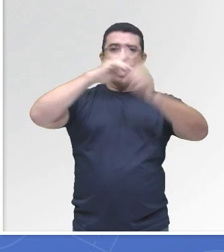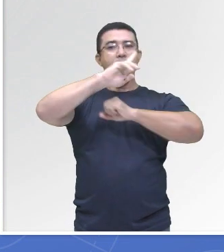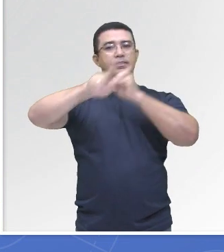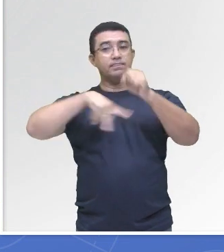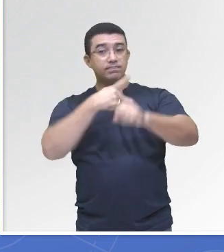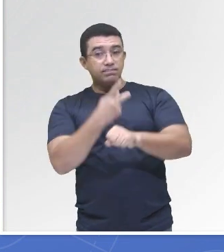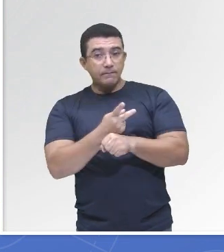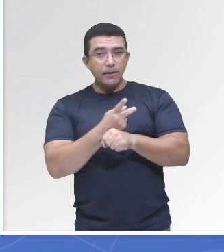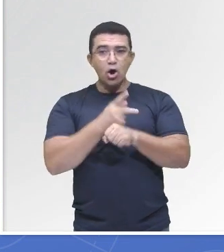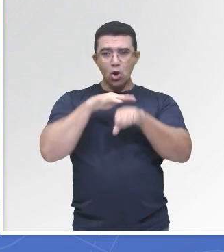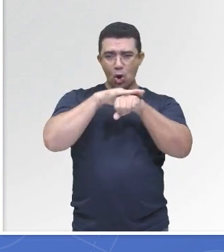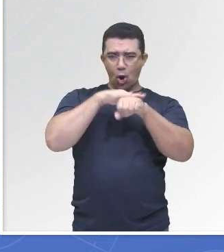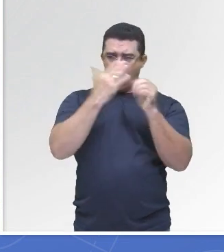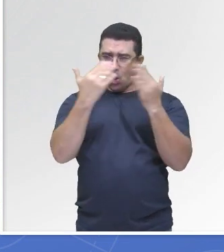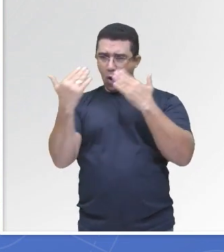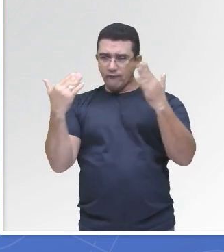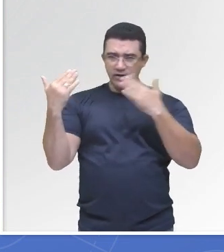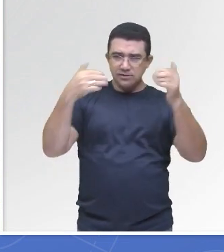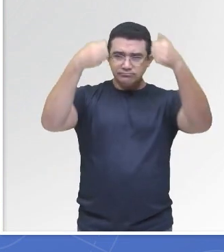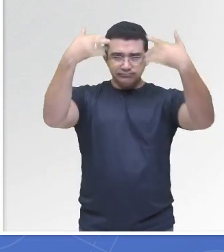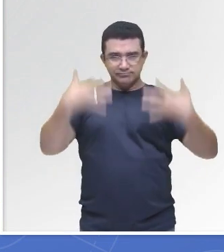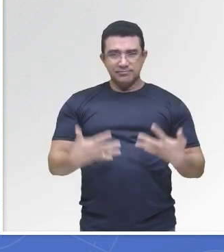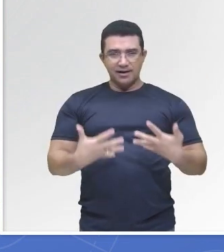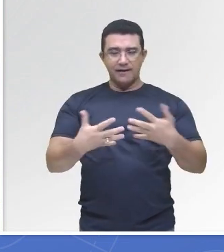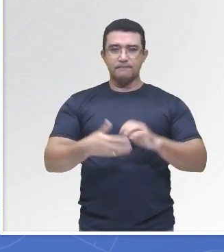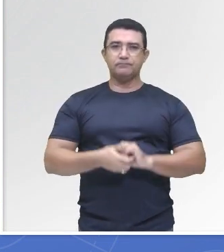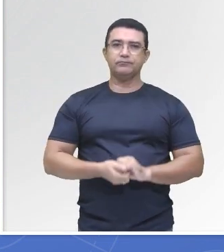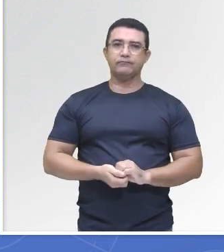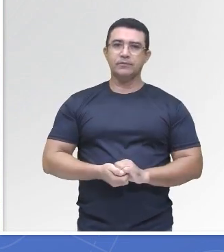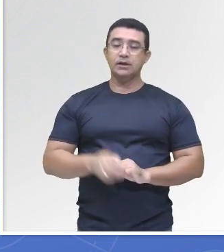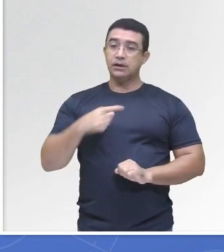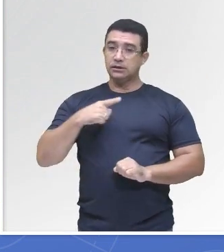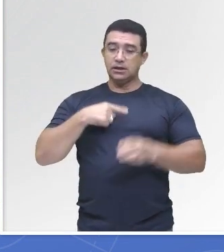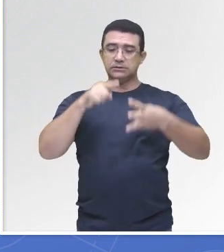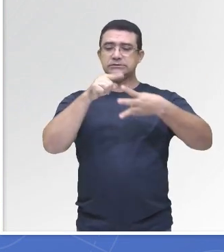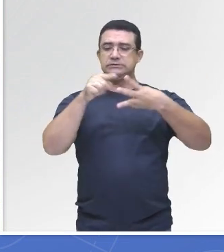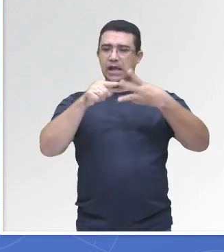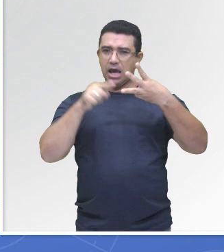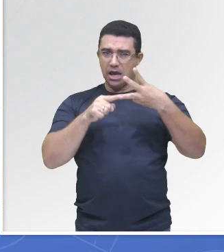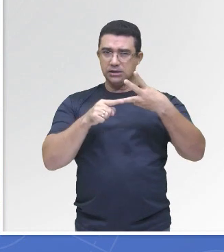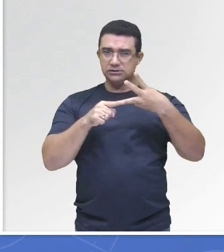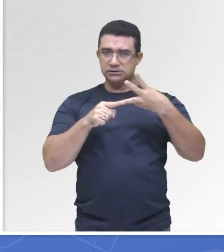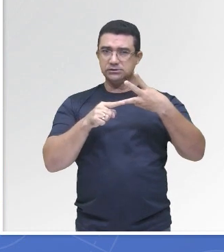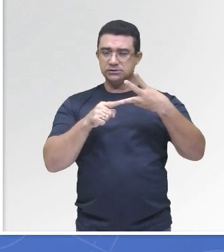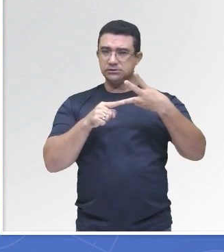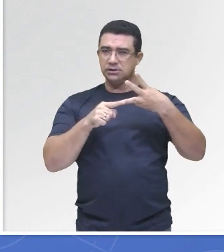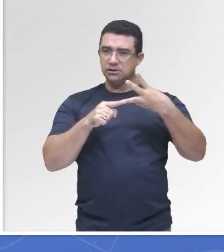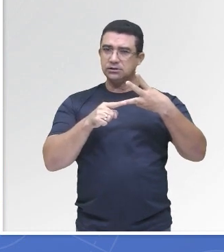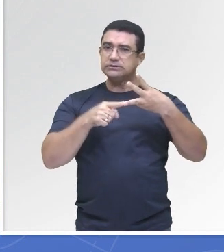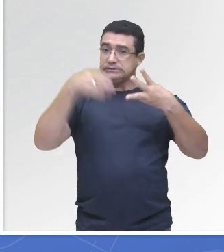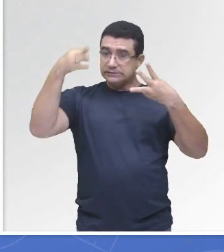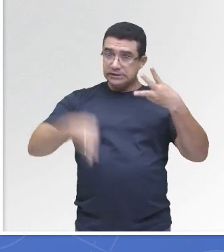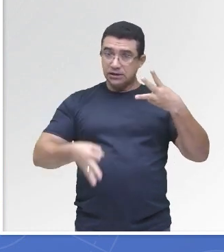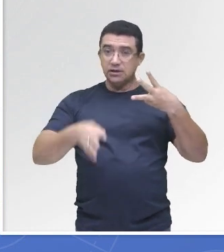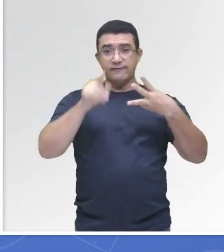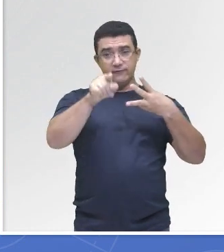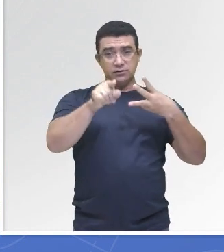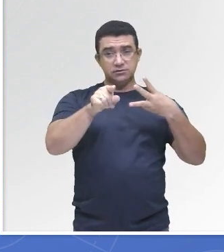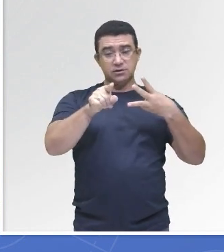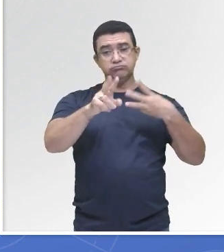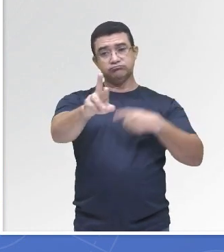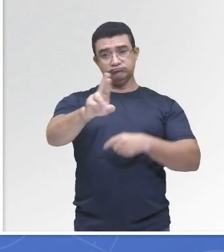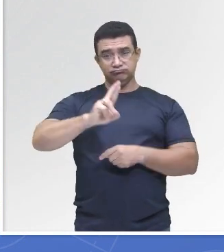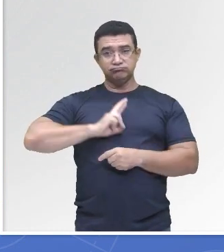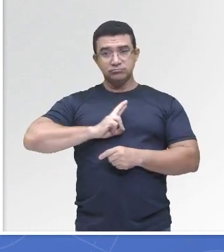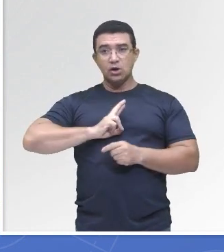vai conversar sobre isso. Então nós temos três afirmativas e você vai dizer se elas estão,